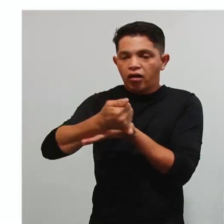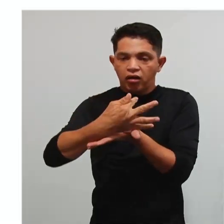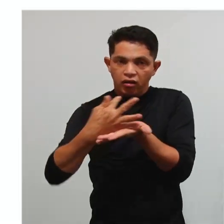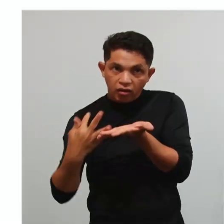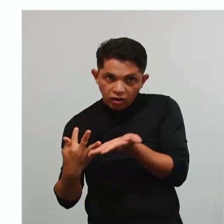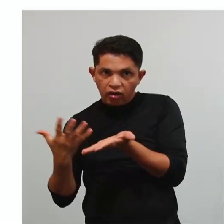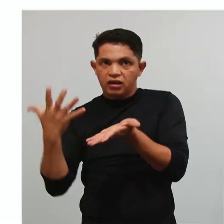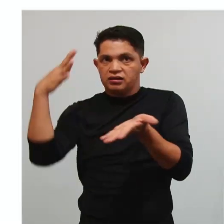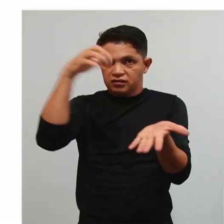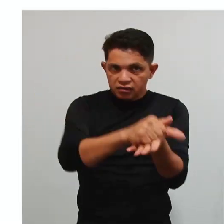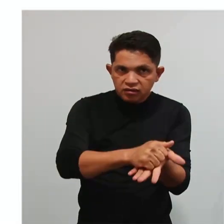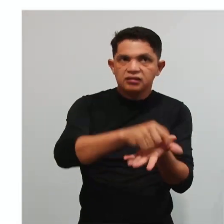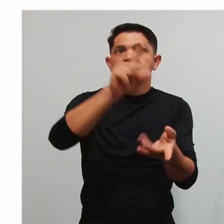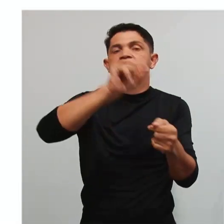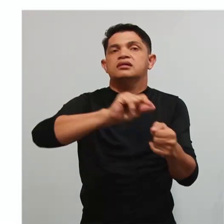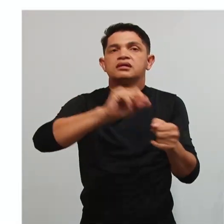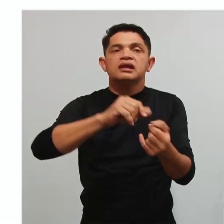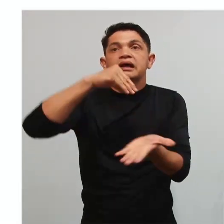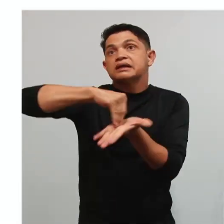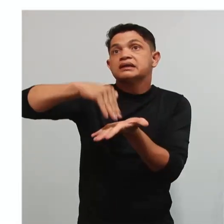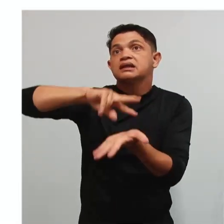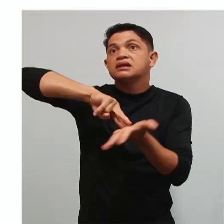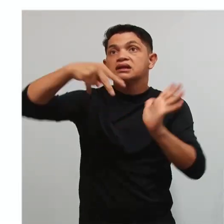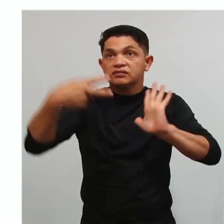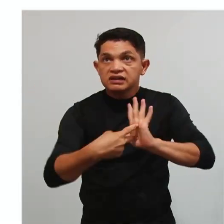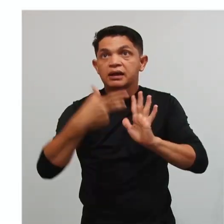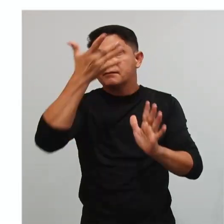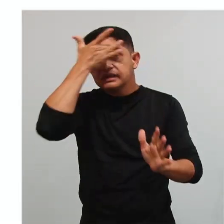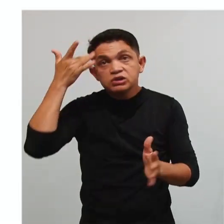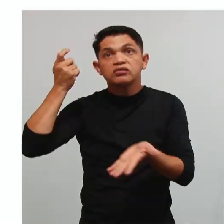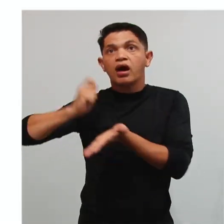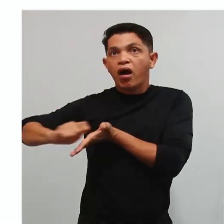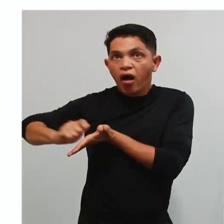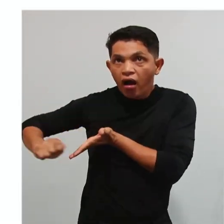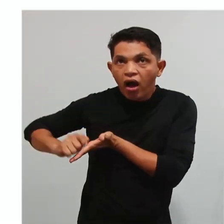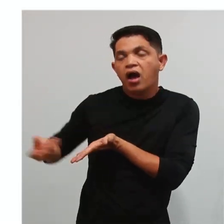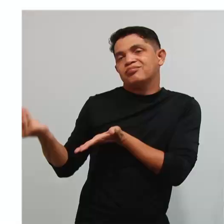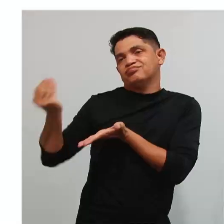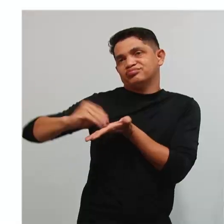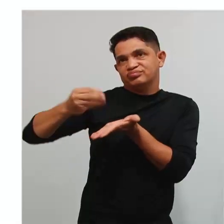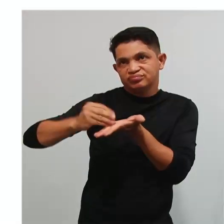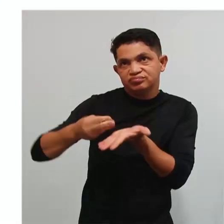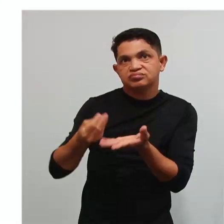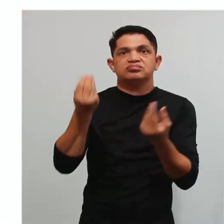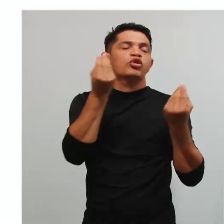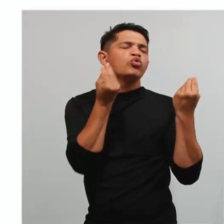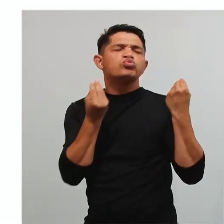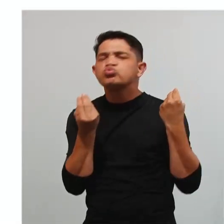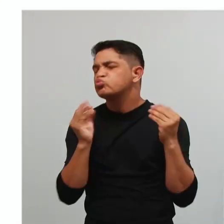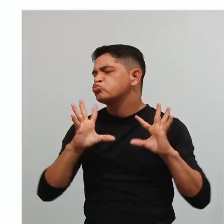registrar as deliberações por escrito, e ele pode ser